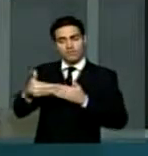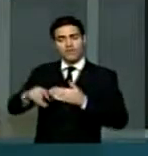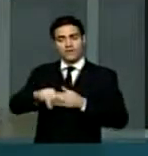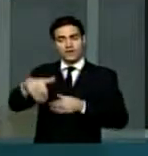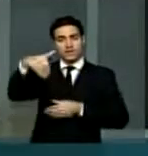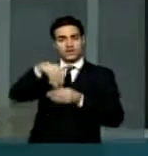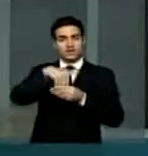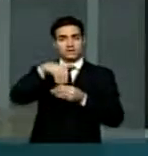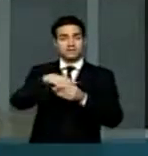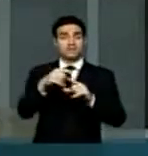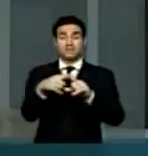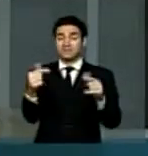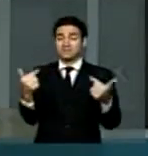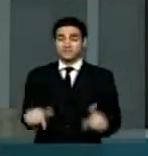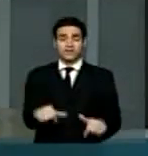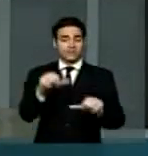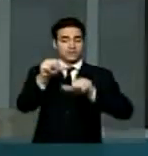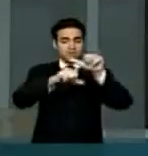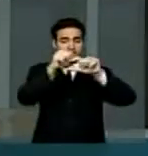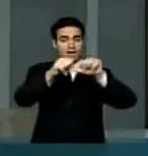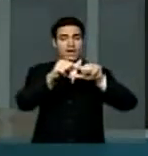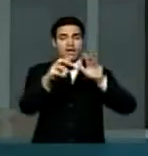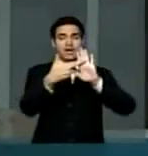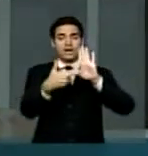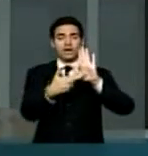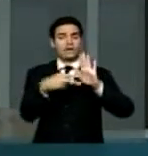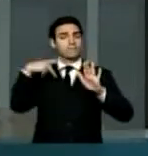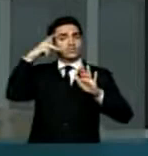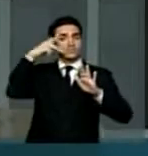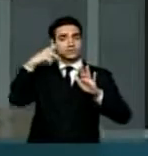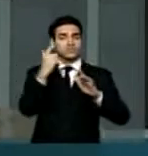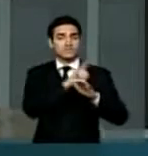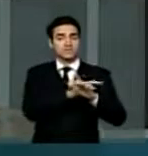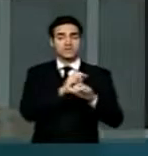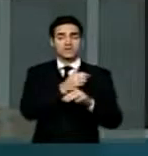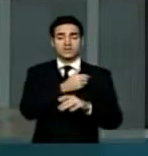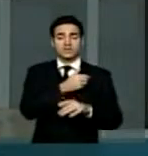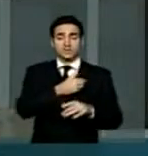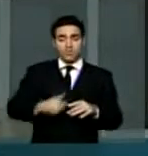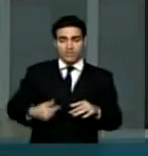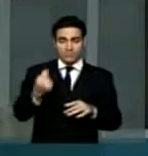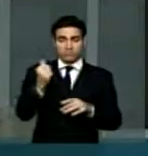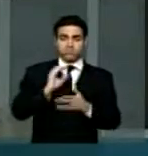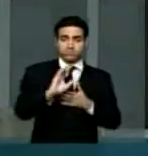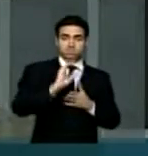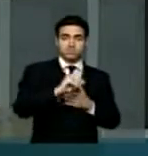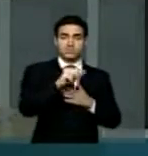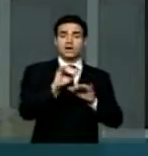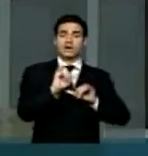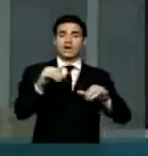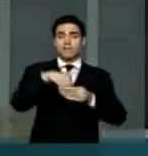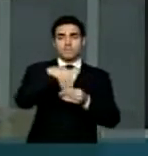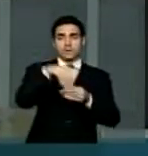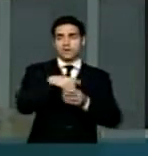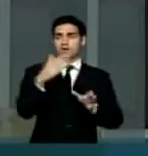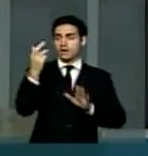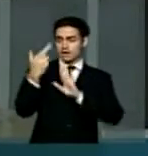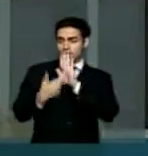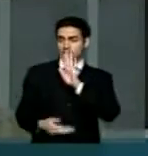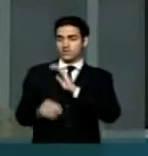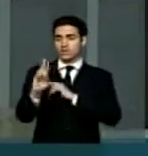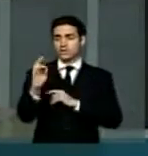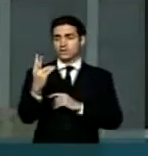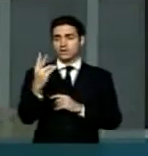sem que tenhamos uma reforma política que assegure o financiamento público de campanha. Nós temos um relatório do deputado